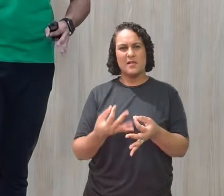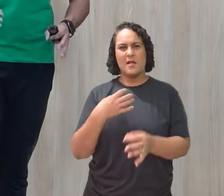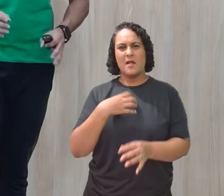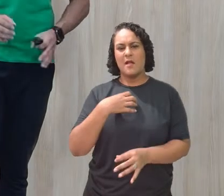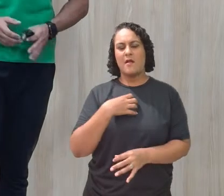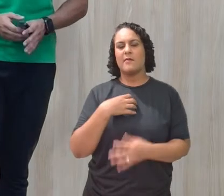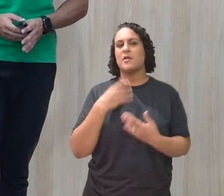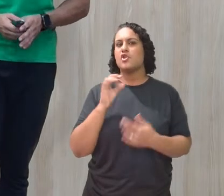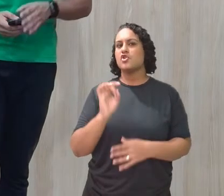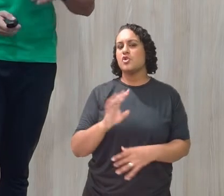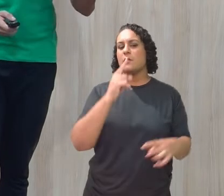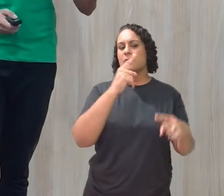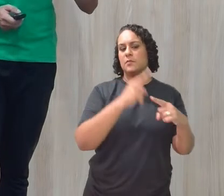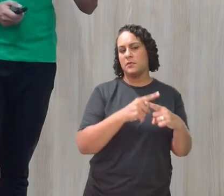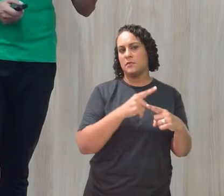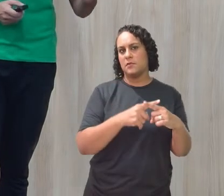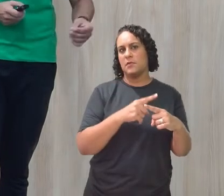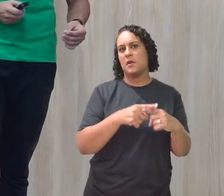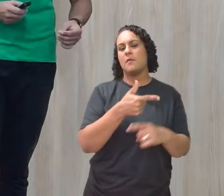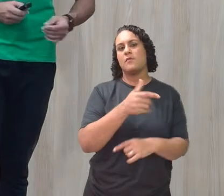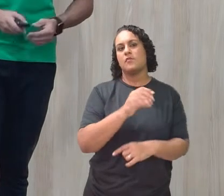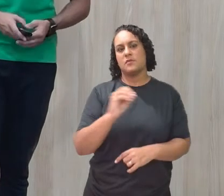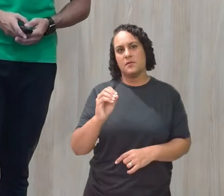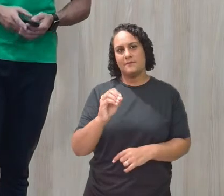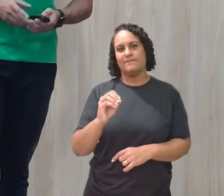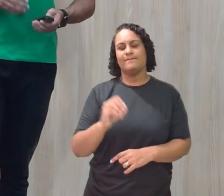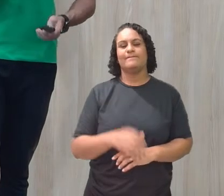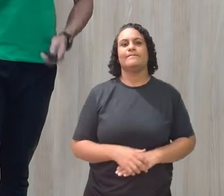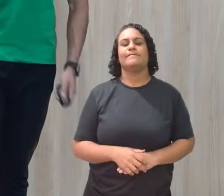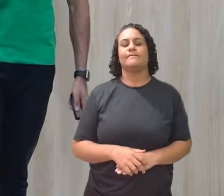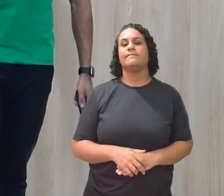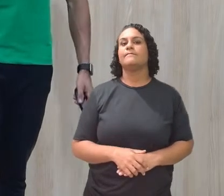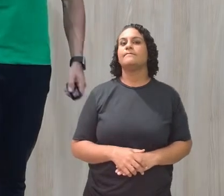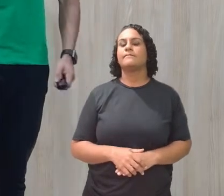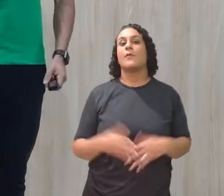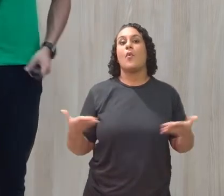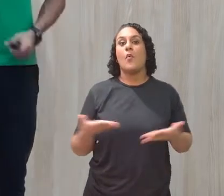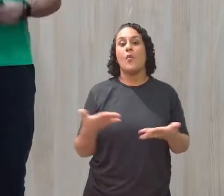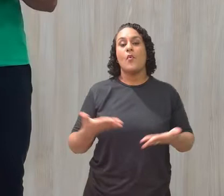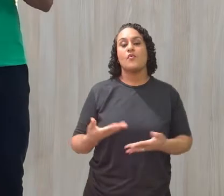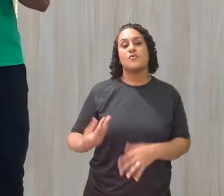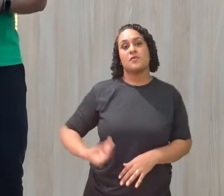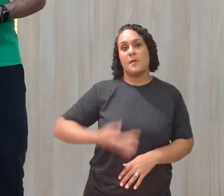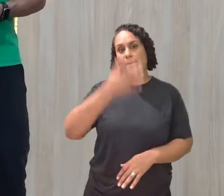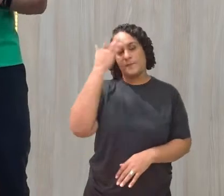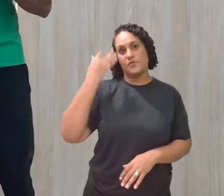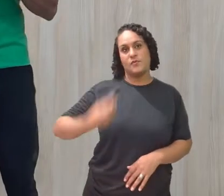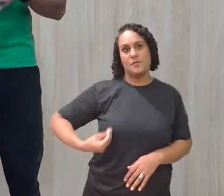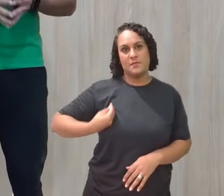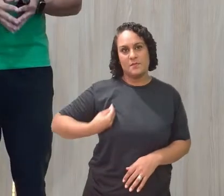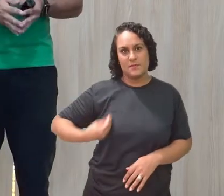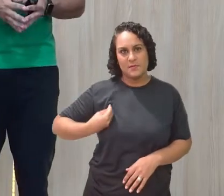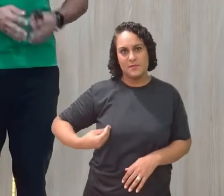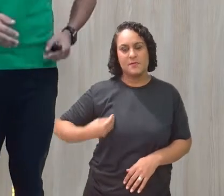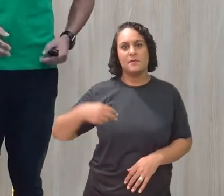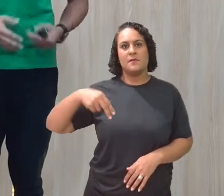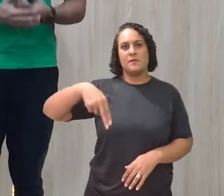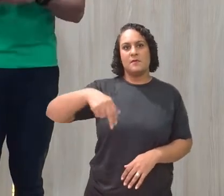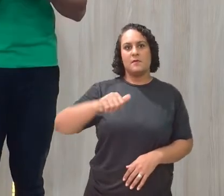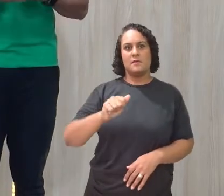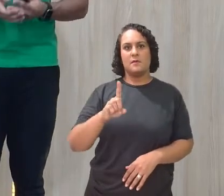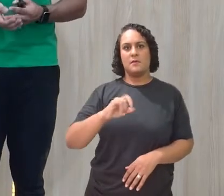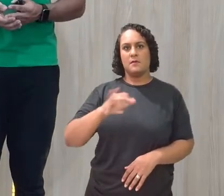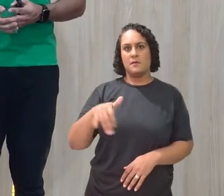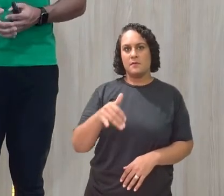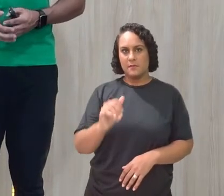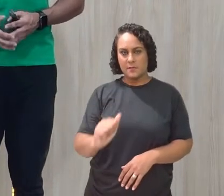basta a gente multiplicar por 100, certo? Quem está me acompanhando aqui hoje é a professora Nádia, a professora de matemática. Vou passar